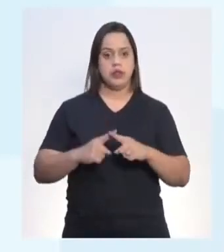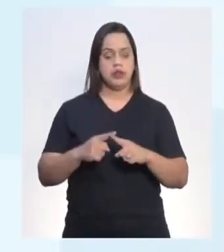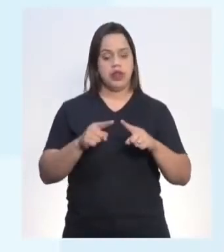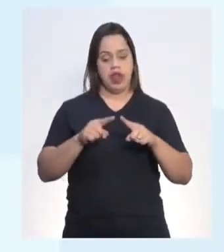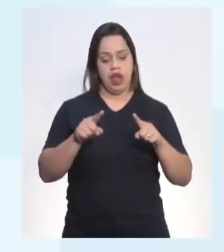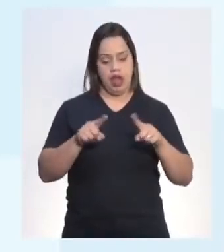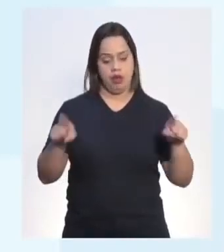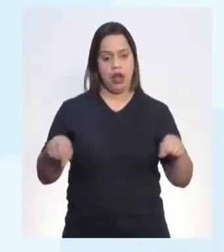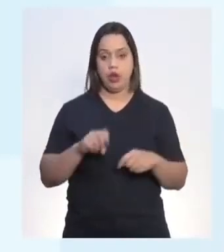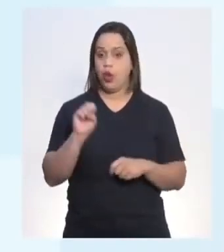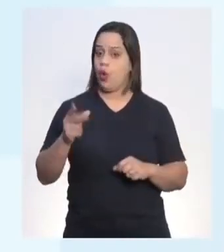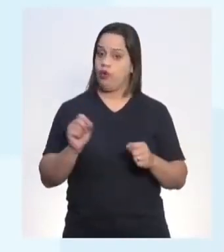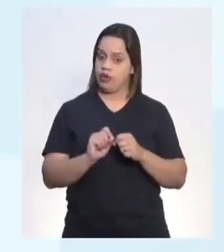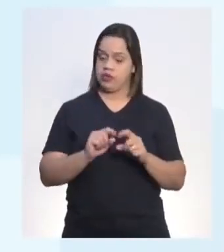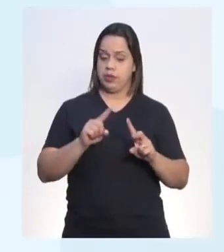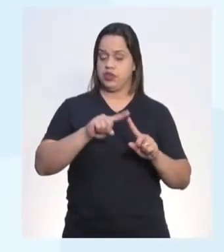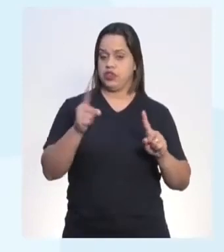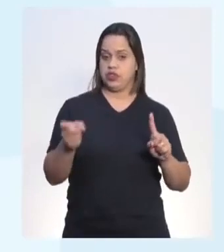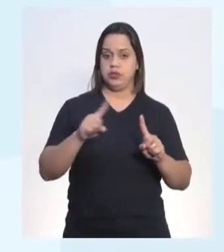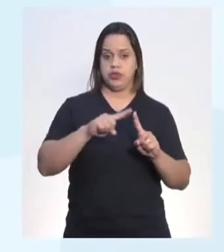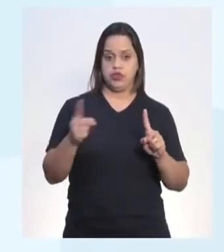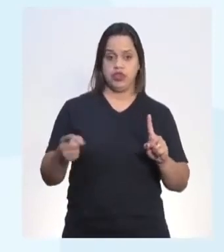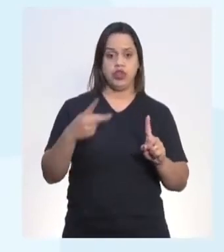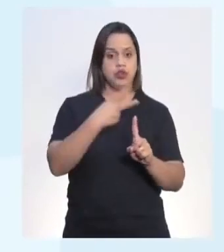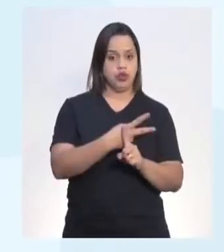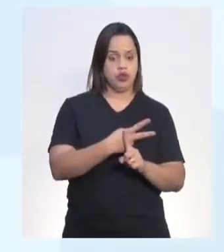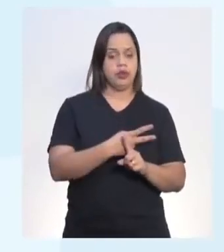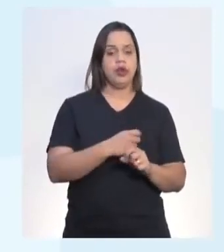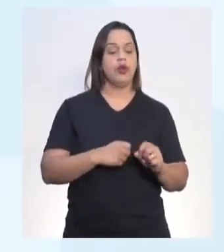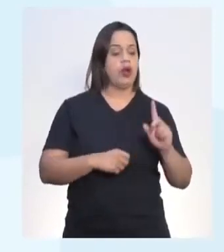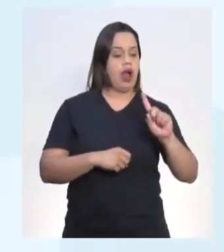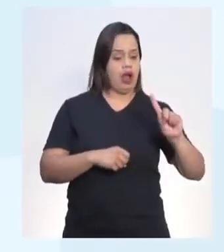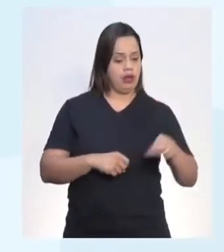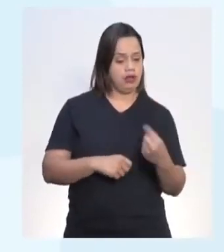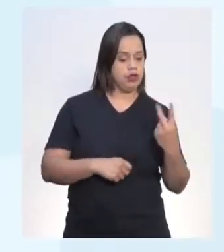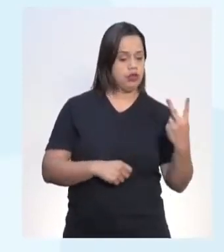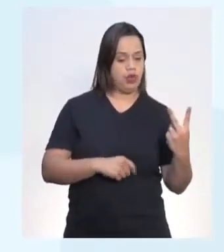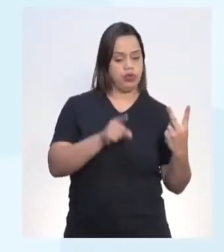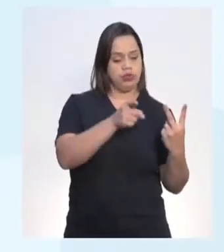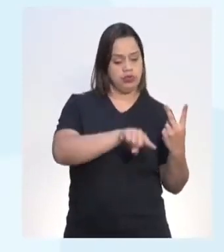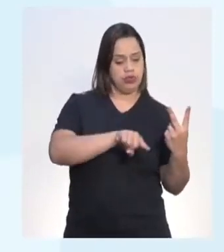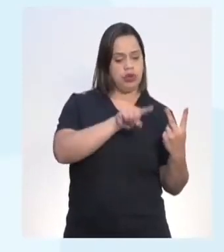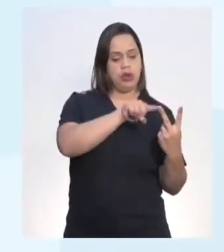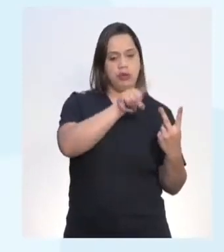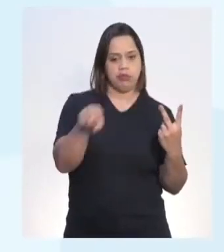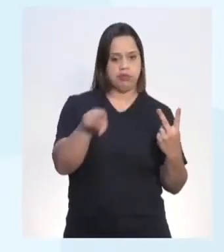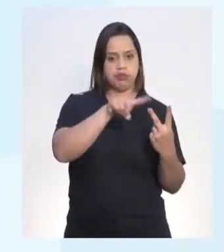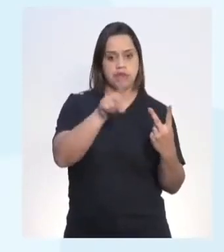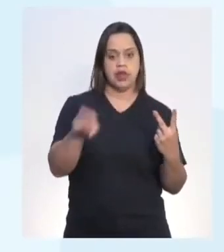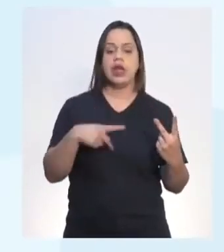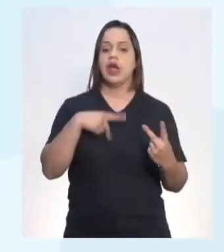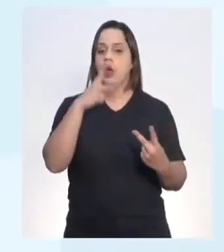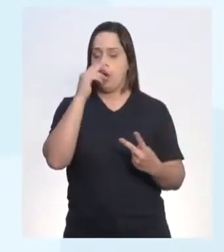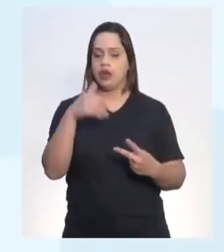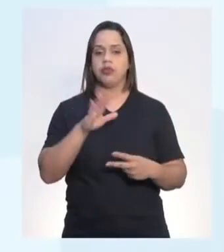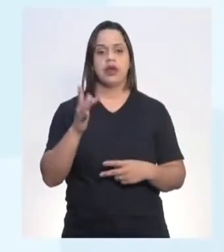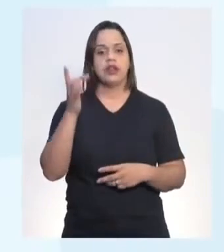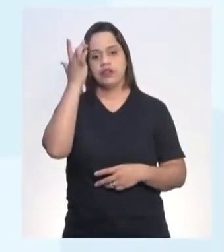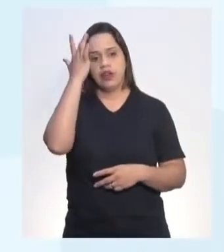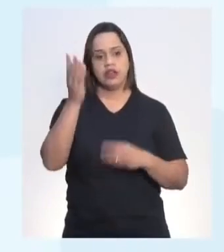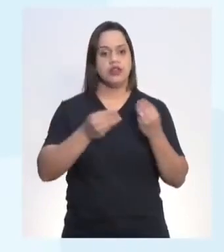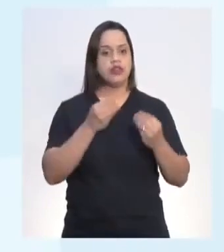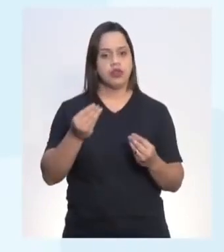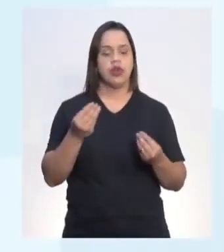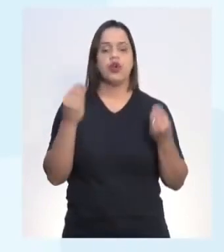uma distributiva dupla. Colocar um 2 do lado de fora e multiplicar os termos aí 2 vezes. Eu acho mais fácil colocar